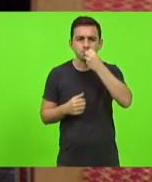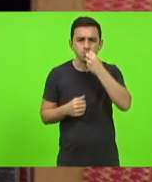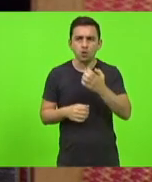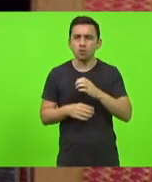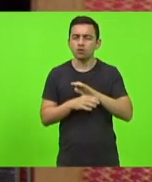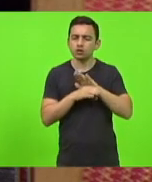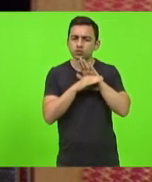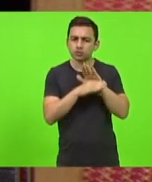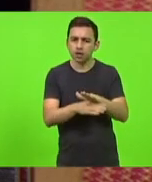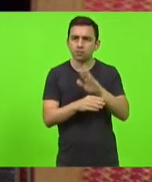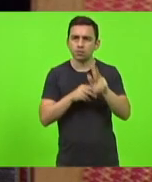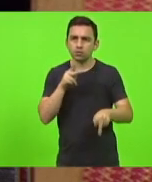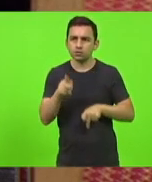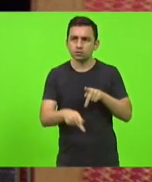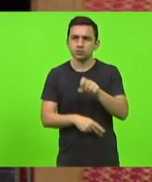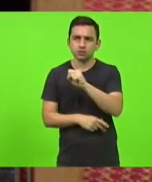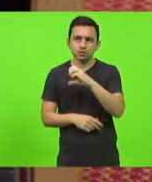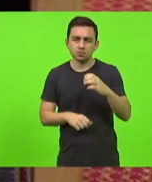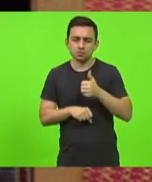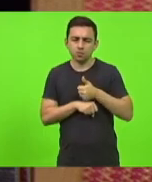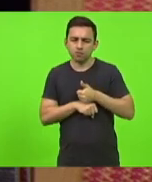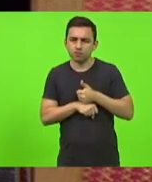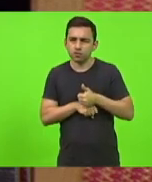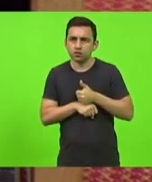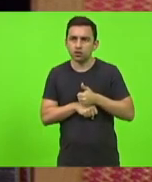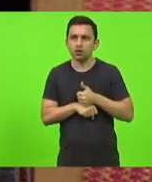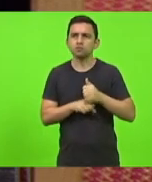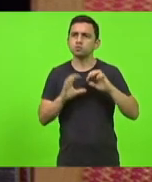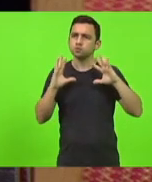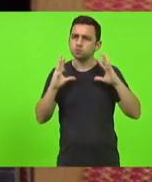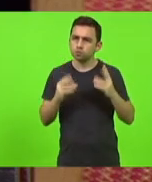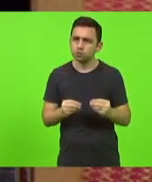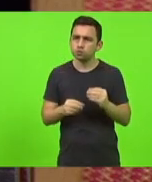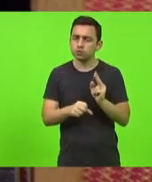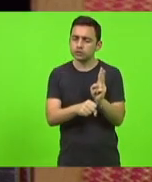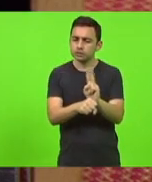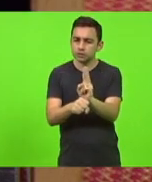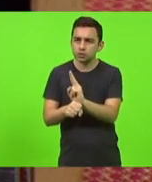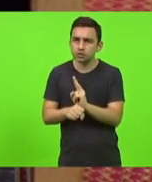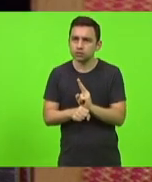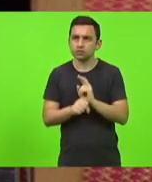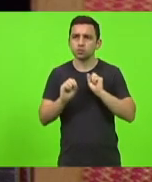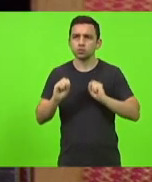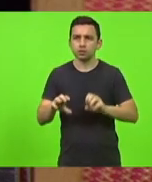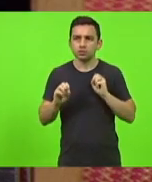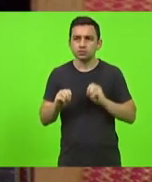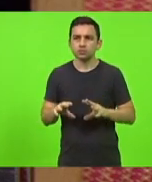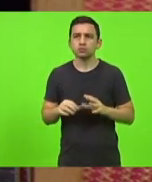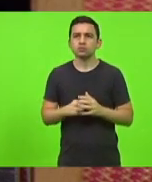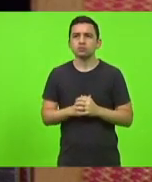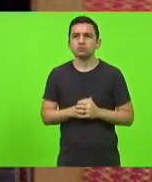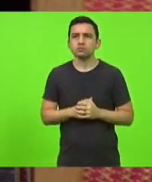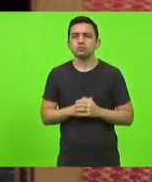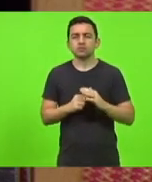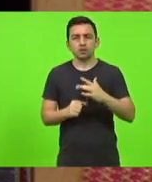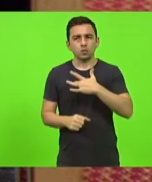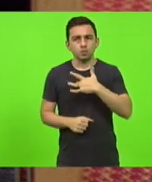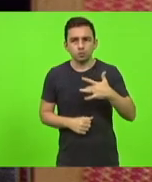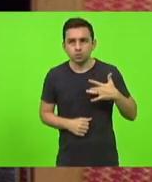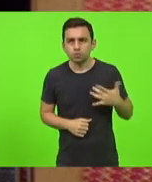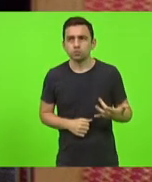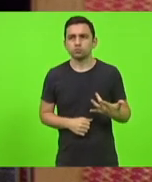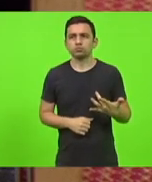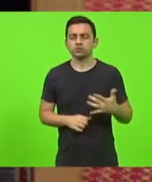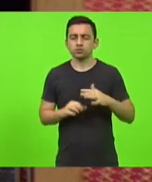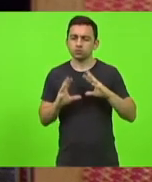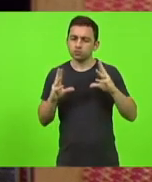catarinenses, o bem dos profissionais que fazem a segurança, a educação, a saúde da